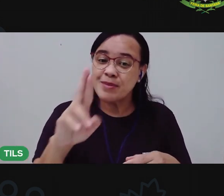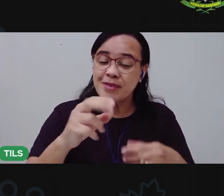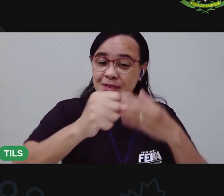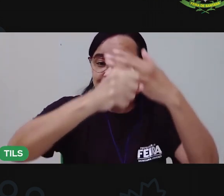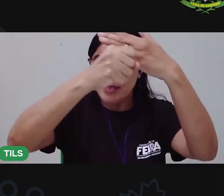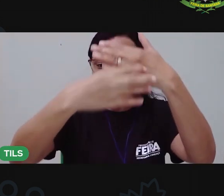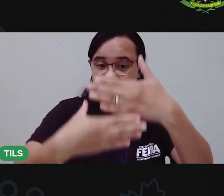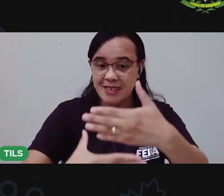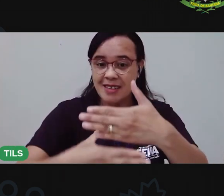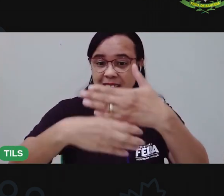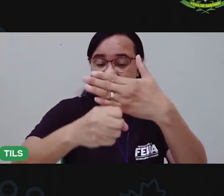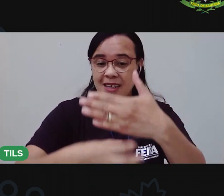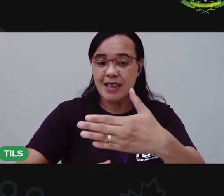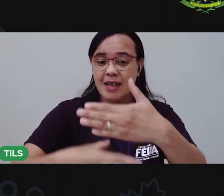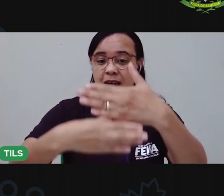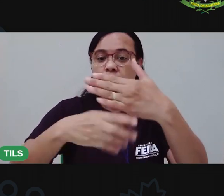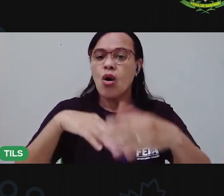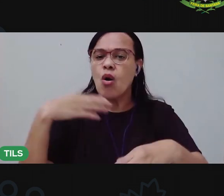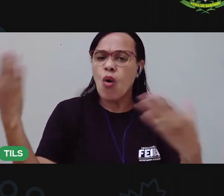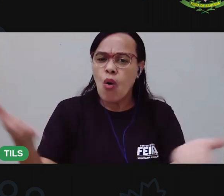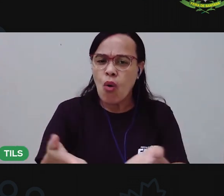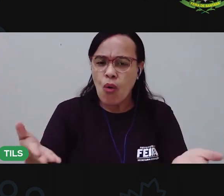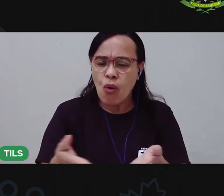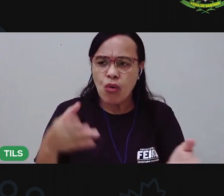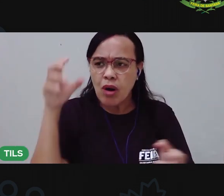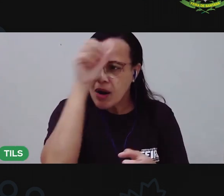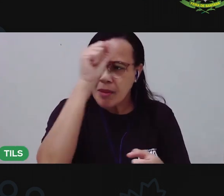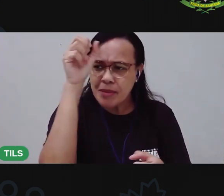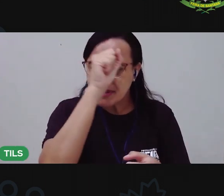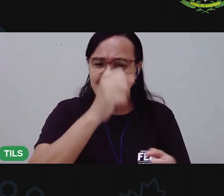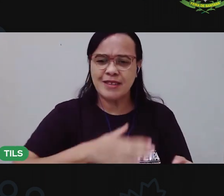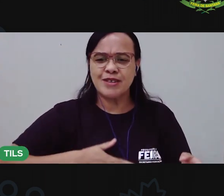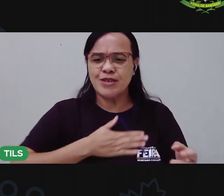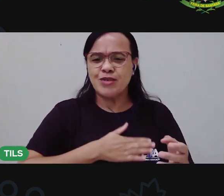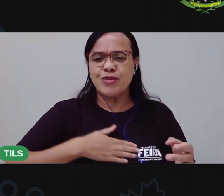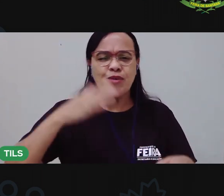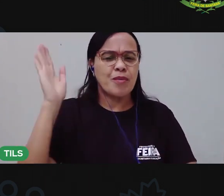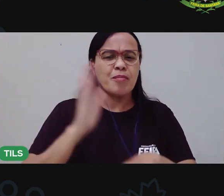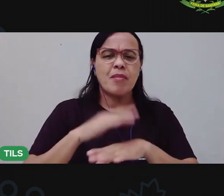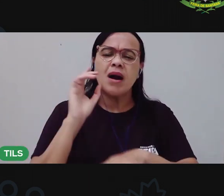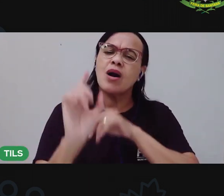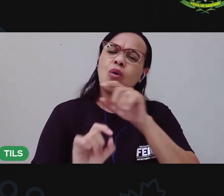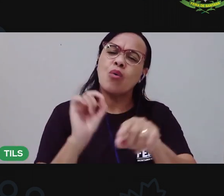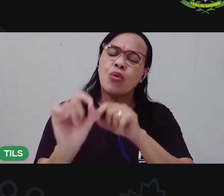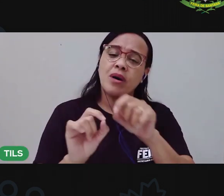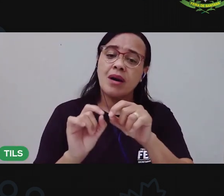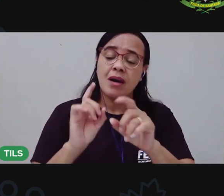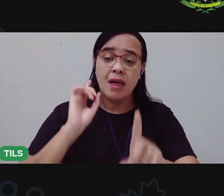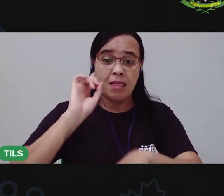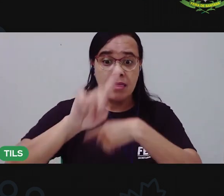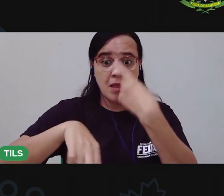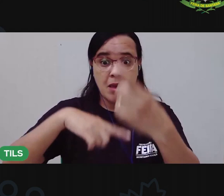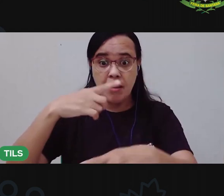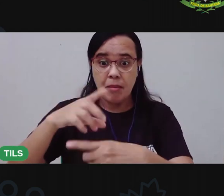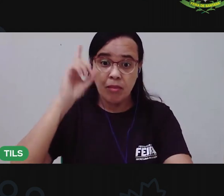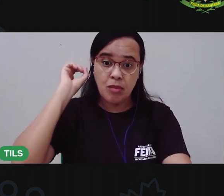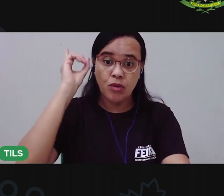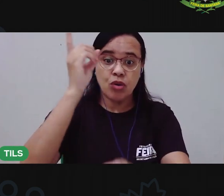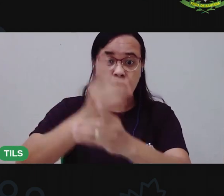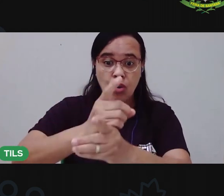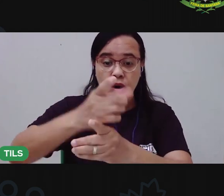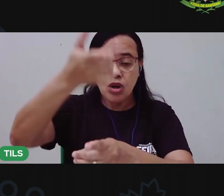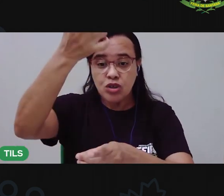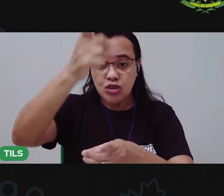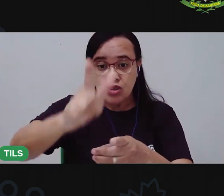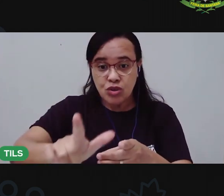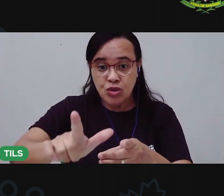que você aprendeu hoje o que você mais gostou de aprender a gente vai se encontrar agora só uma próximo encontro